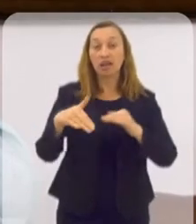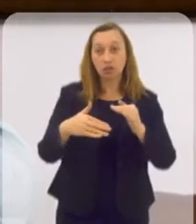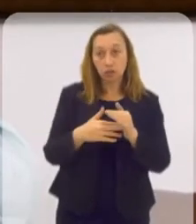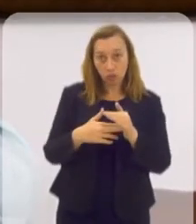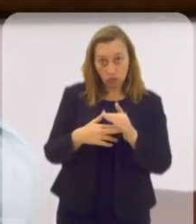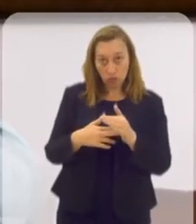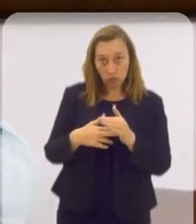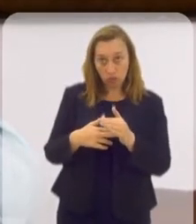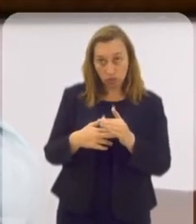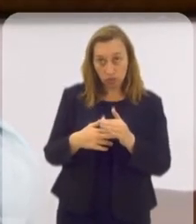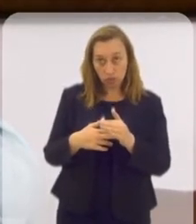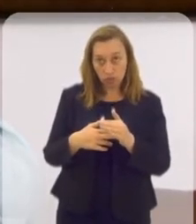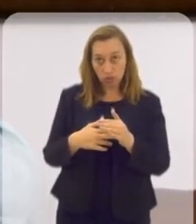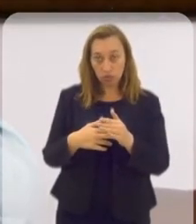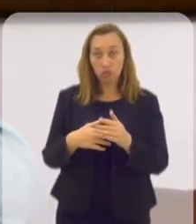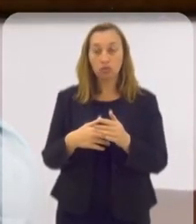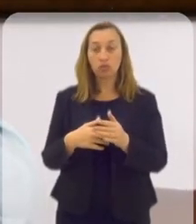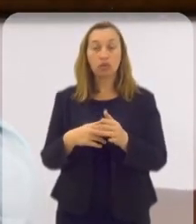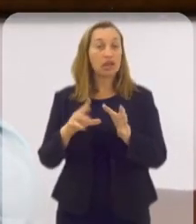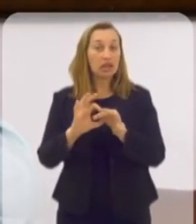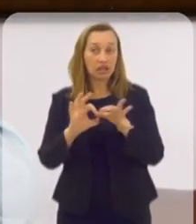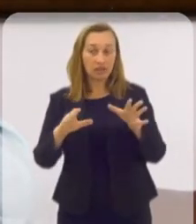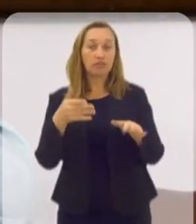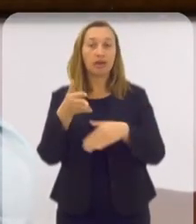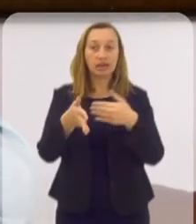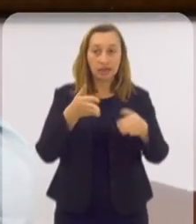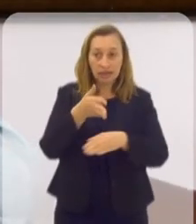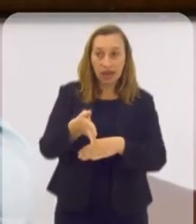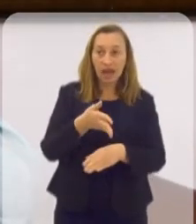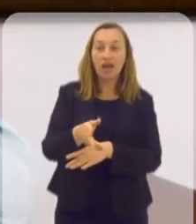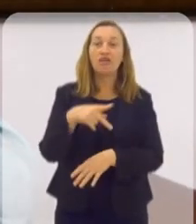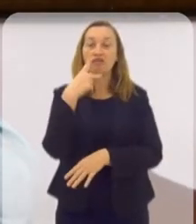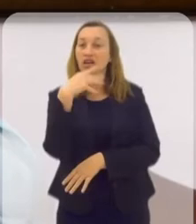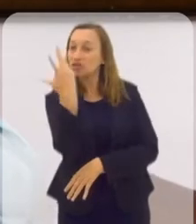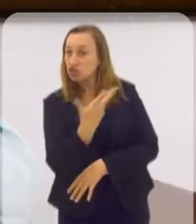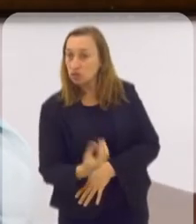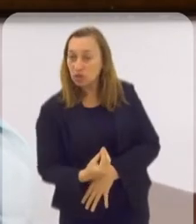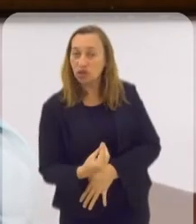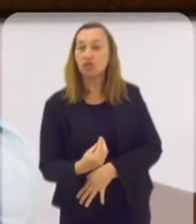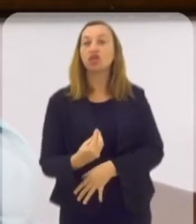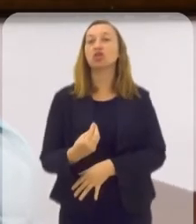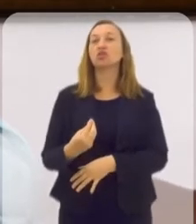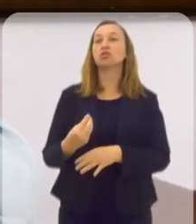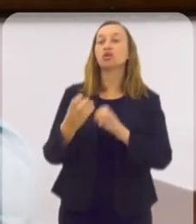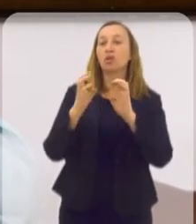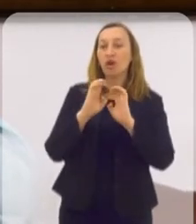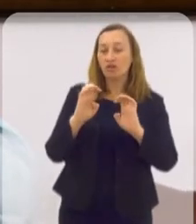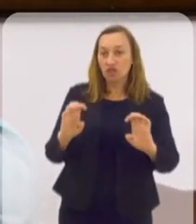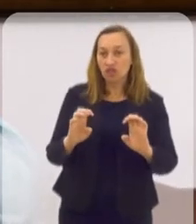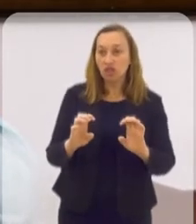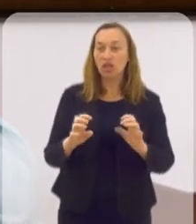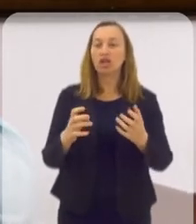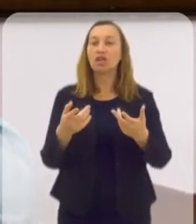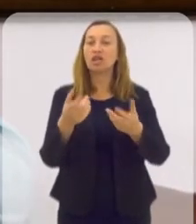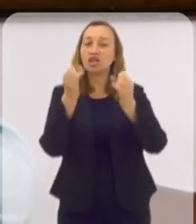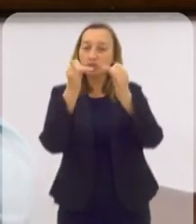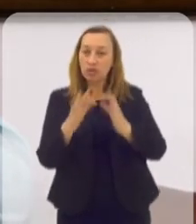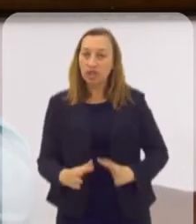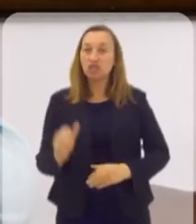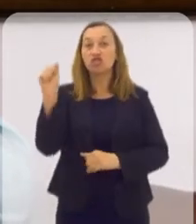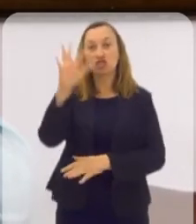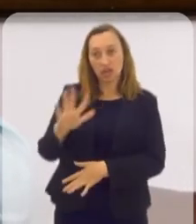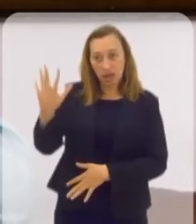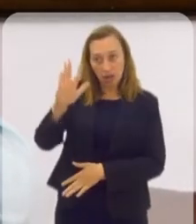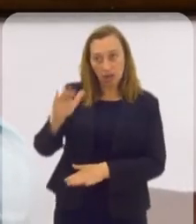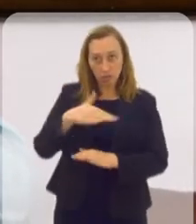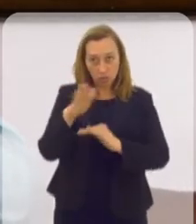em que a gente faz exposições doutrinárias, falando do espiritismo, falando do evangelho, esclarecendo o